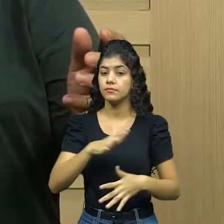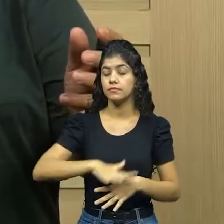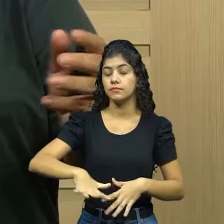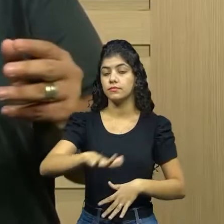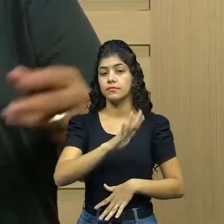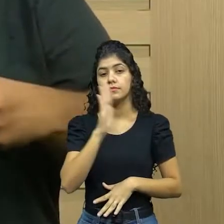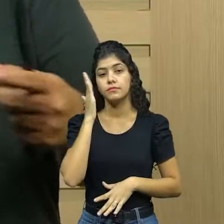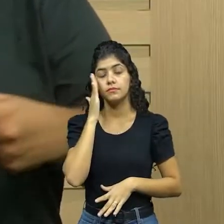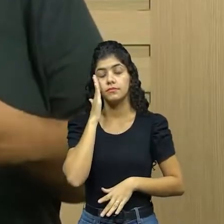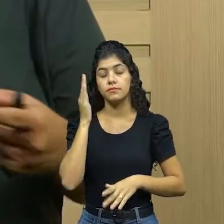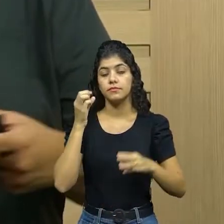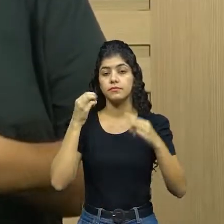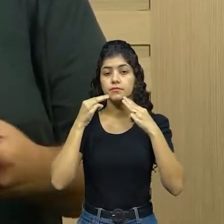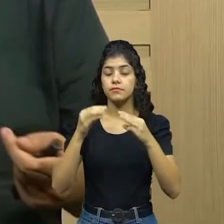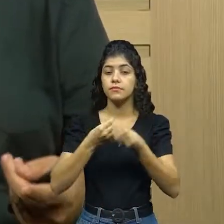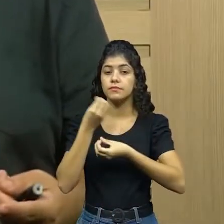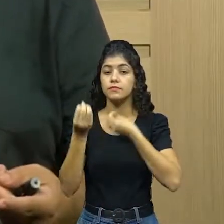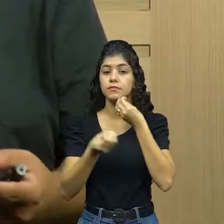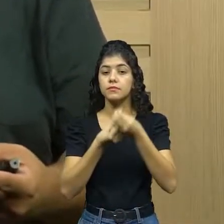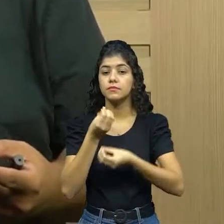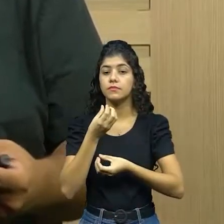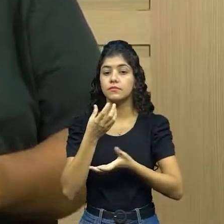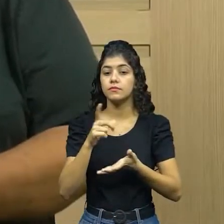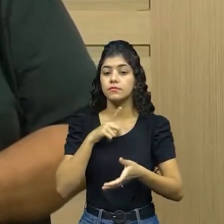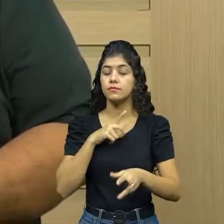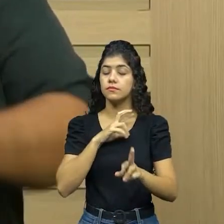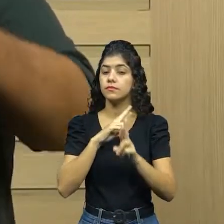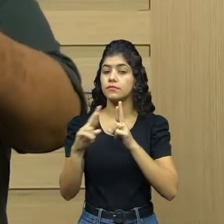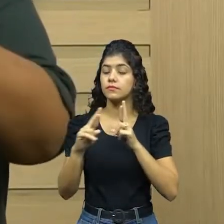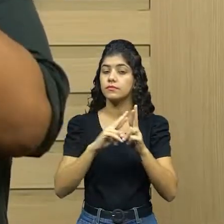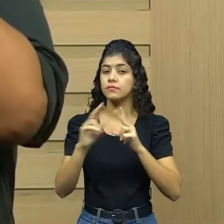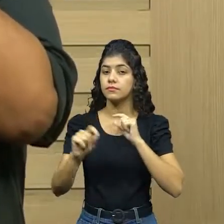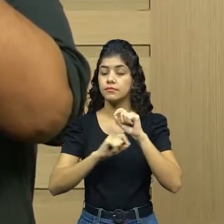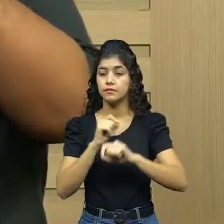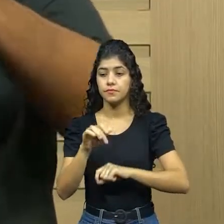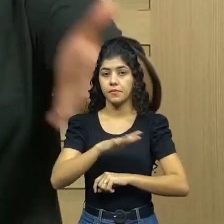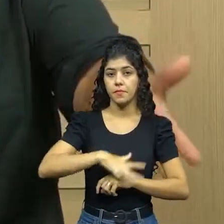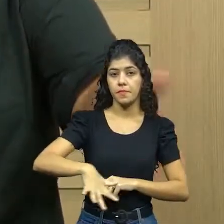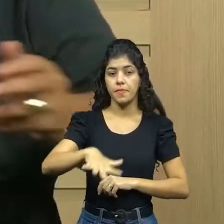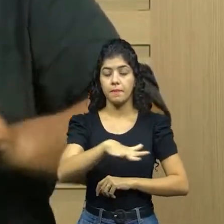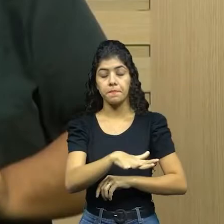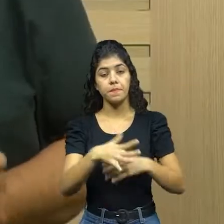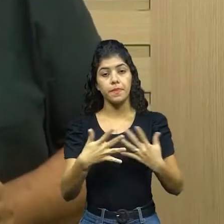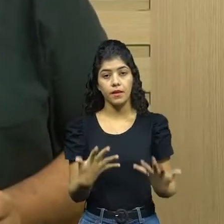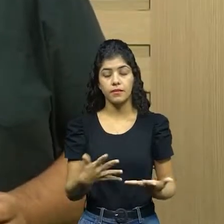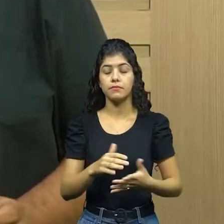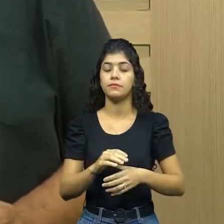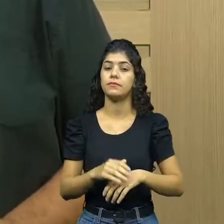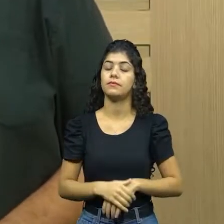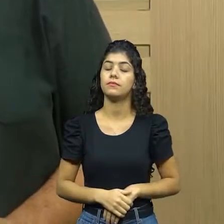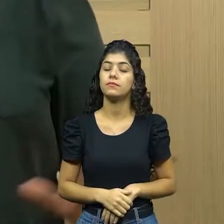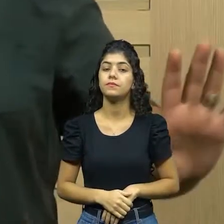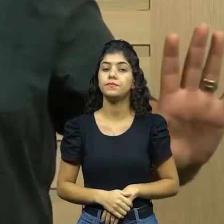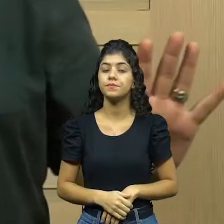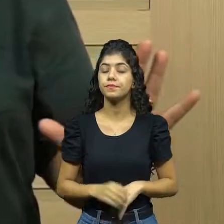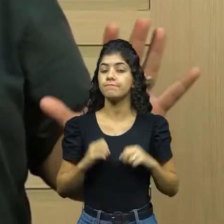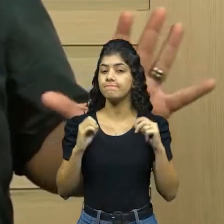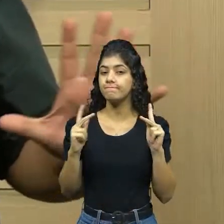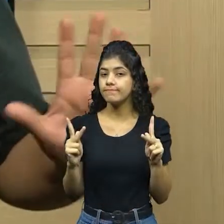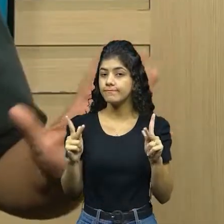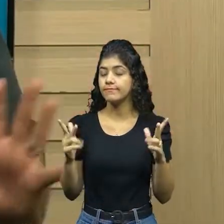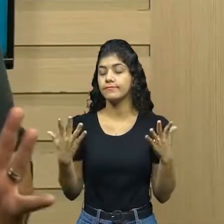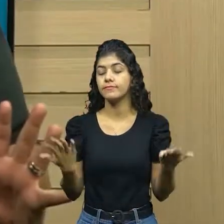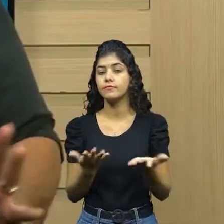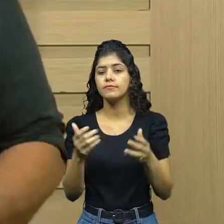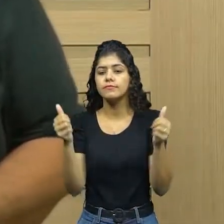marketing está relacionada com como esse marketing vai estar relacionado com o mercado, com o comércio em si, tá bom? Então vamos